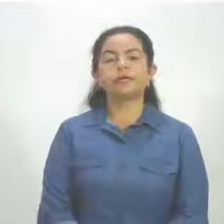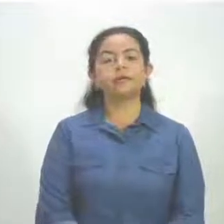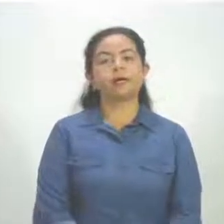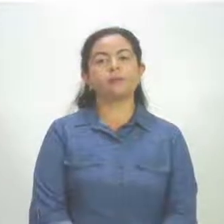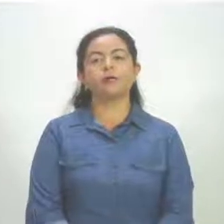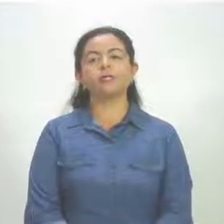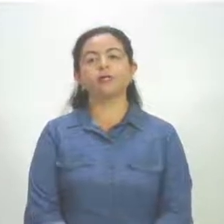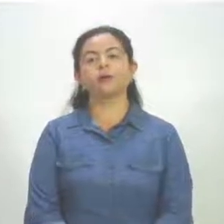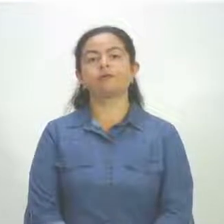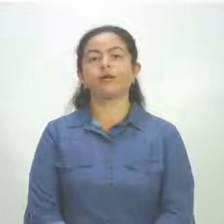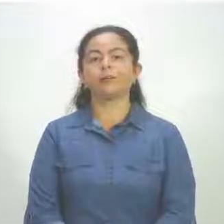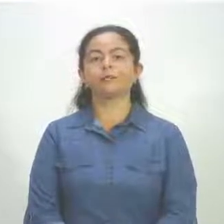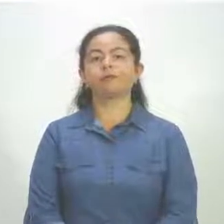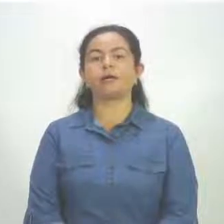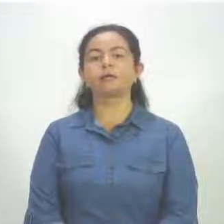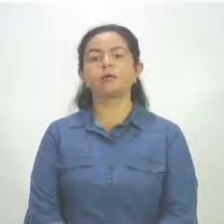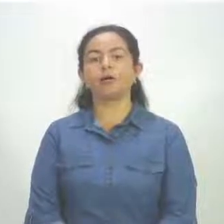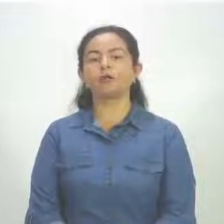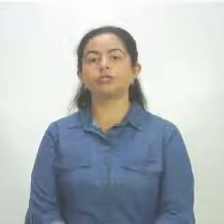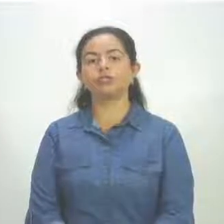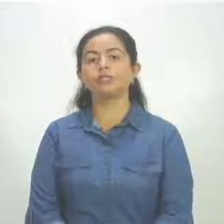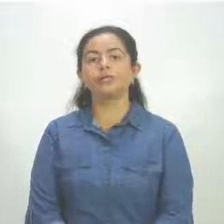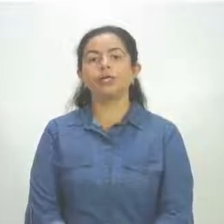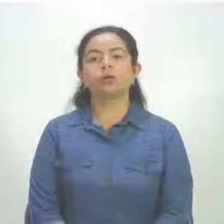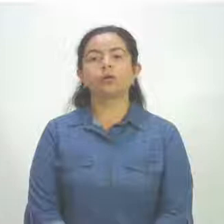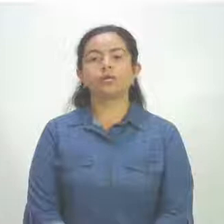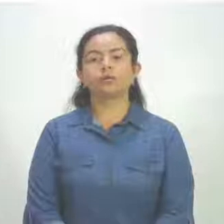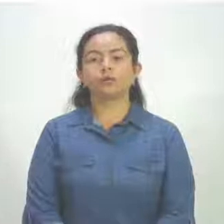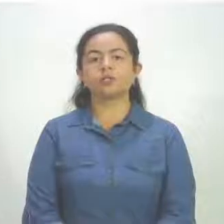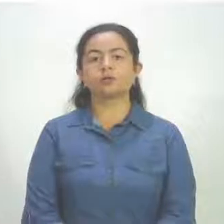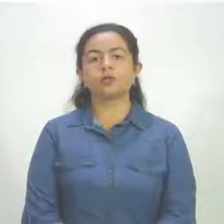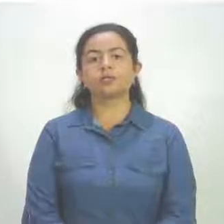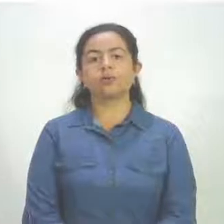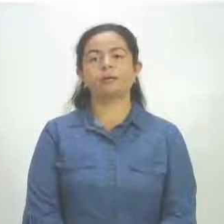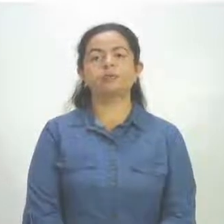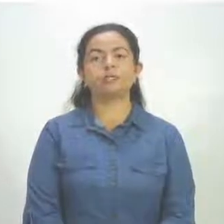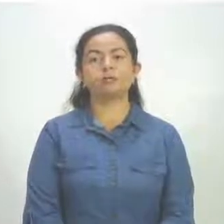Em seguida, após, foi apresentado uma rotina com orientações de